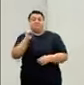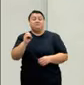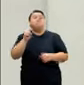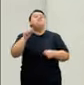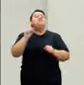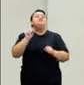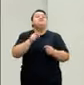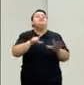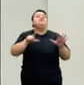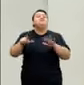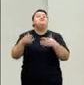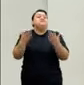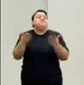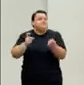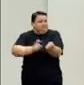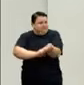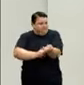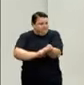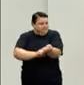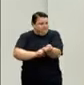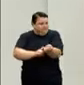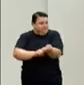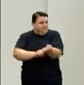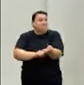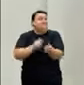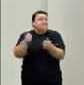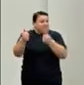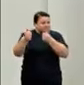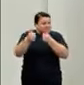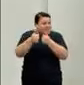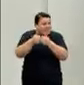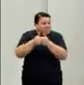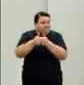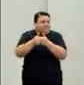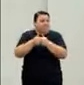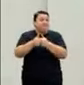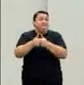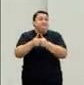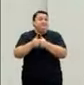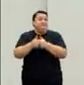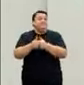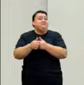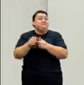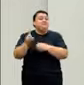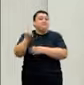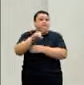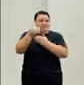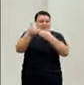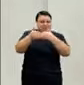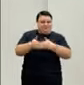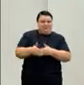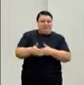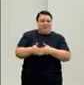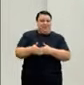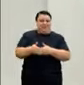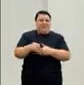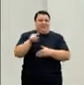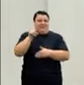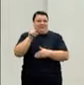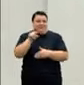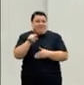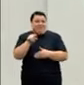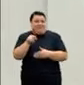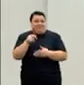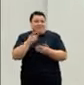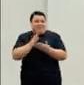semana? Estão nervosos? Tá chegando o dia da prova da ciência da natureza.